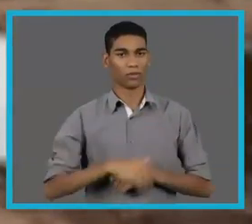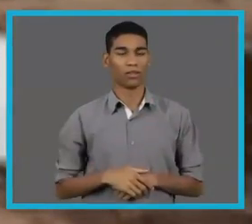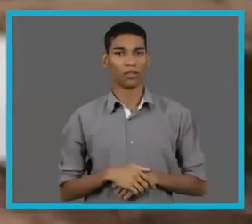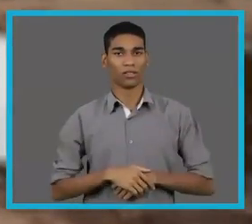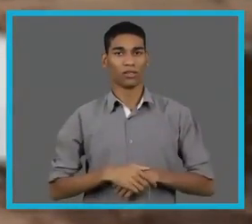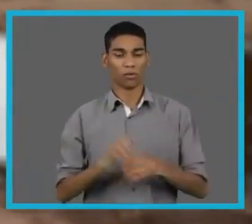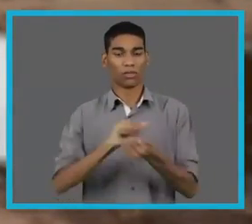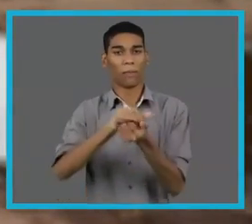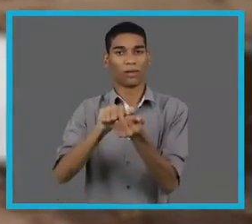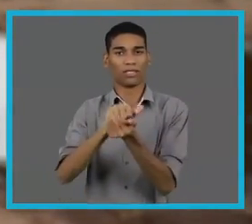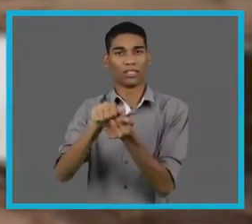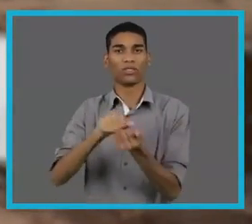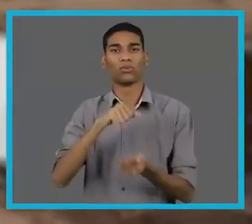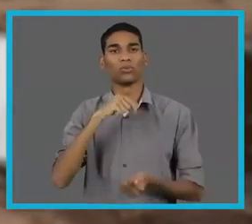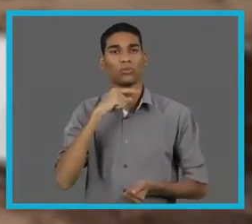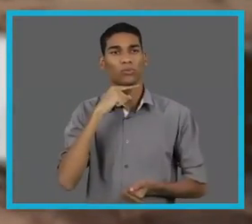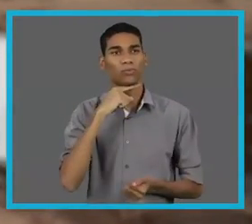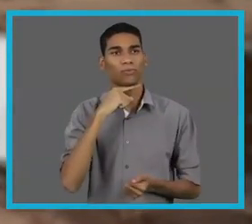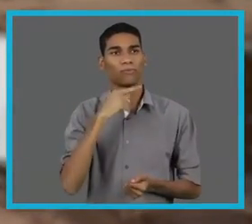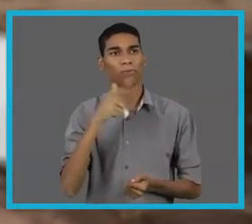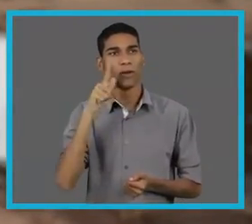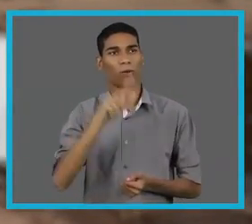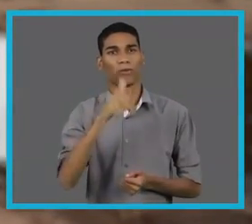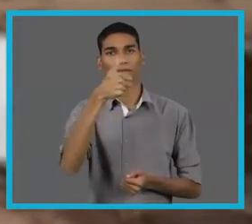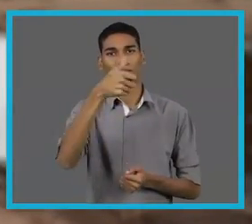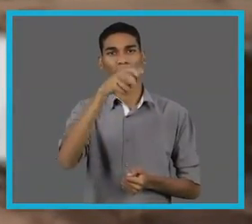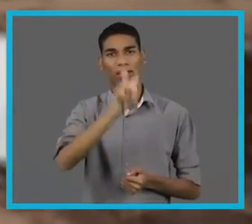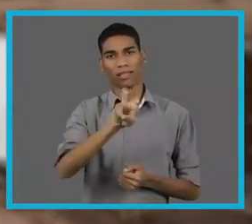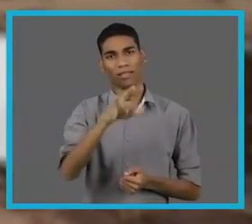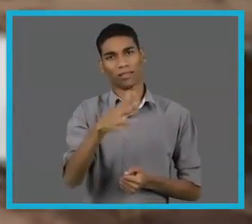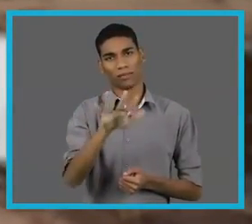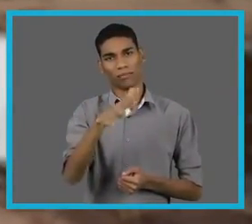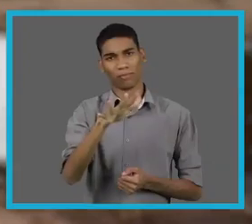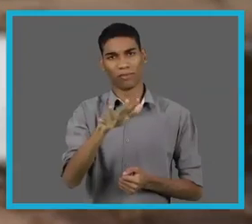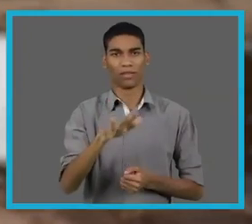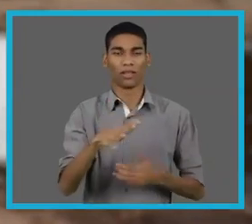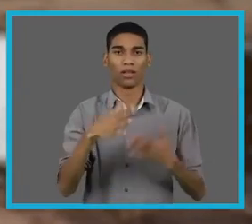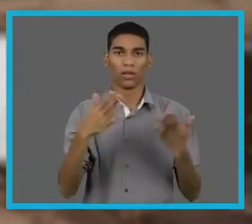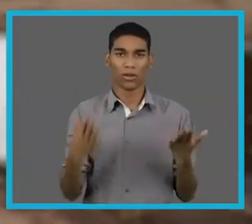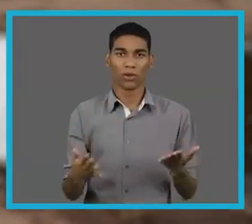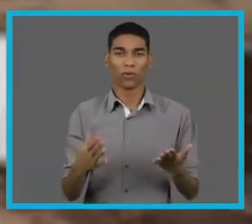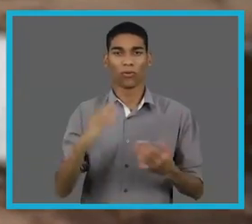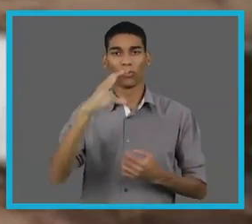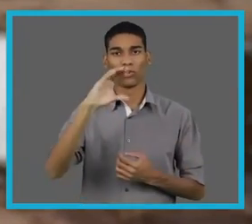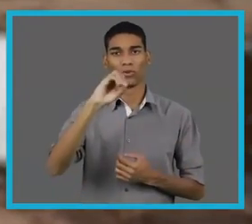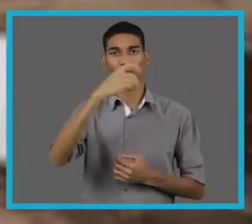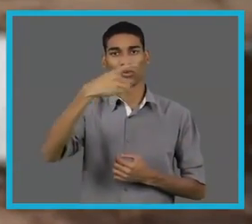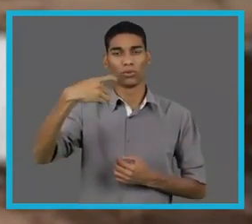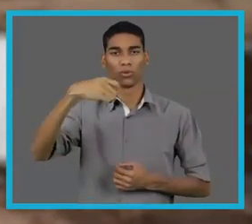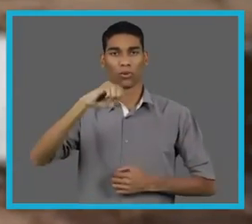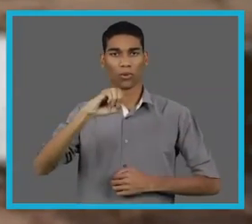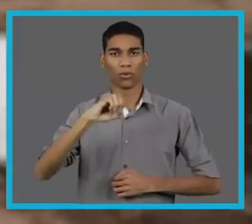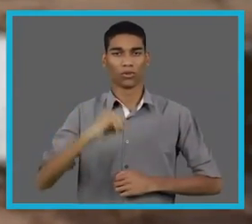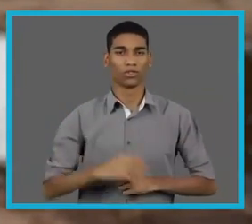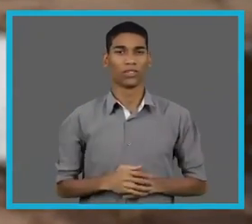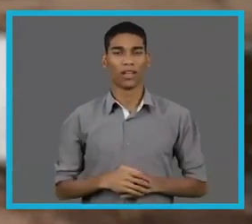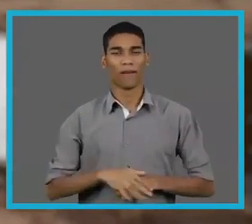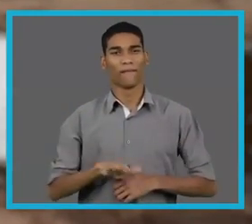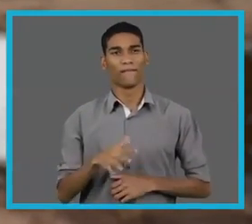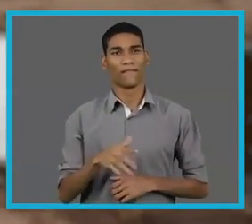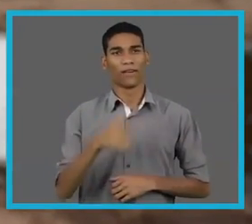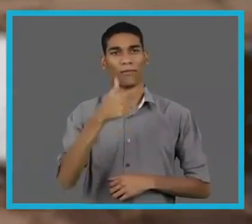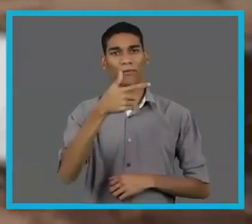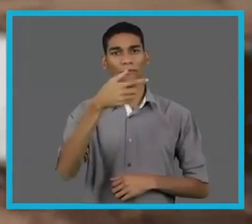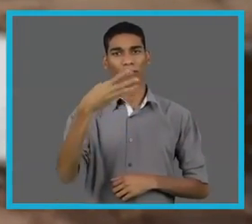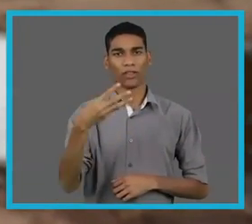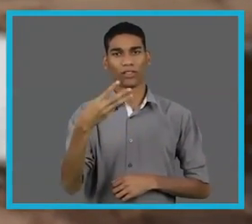Na pastagem eu não consegui mais do que 15 litros em média. Enquanto que no coxo foi